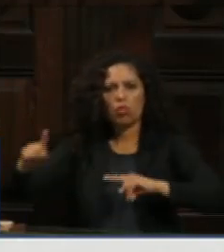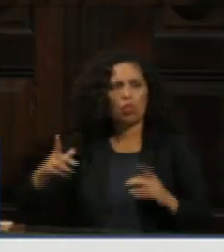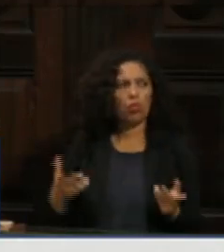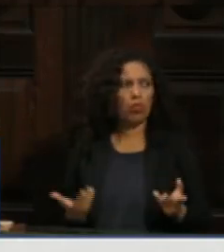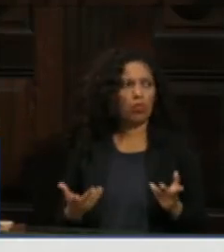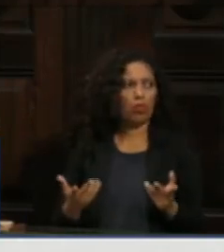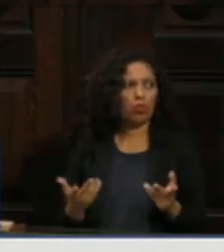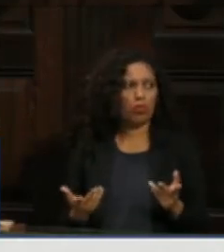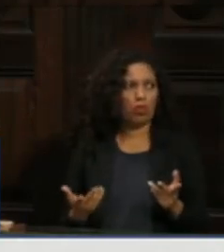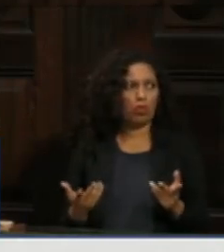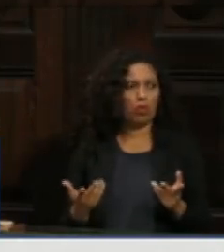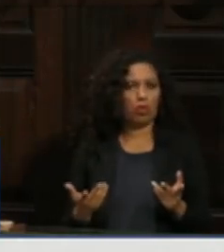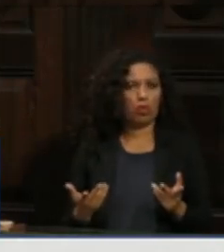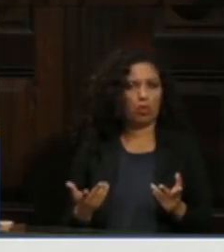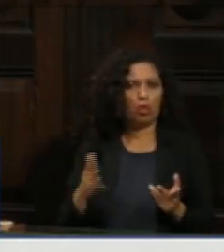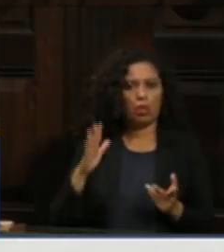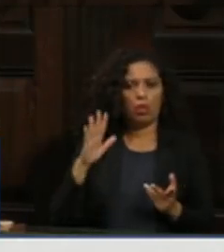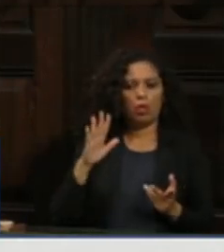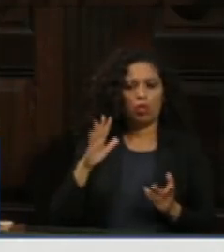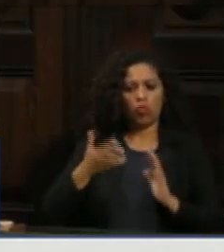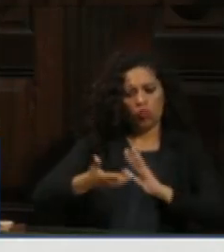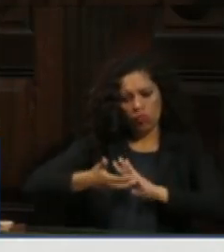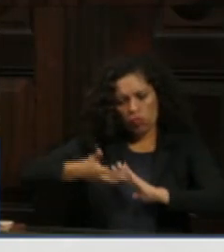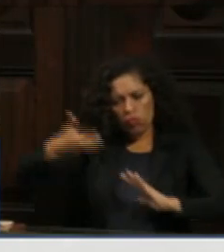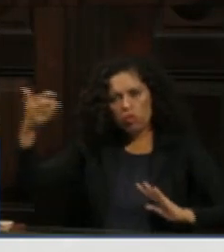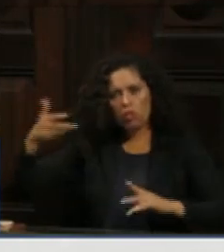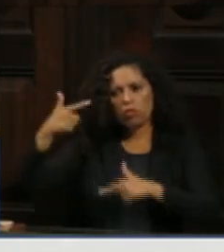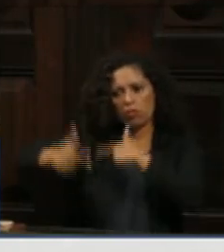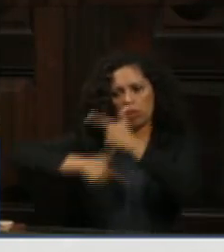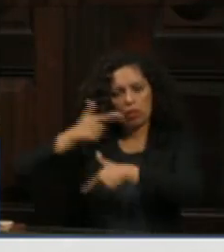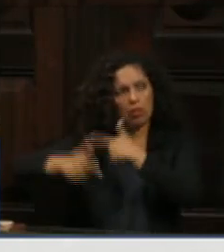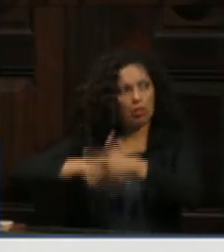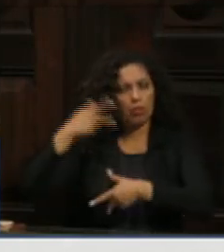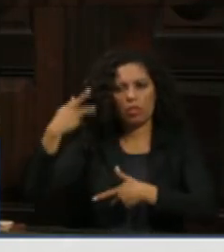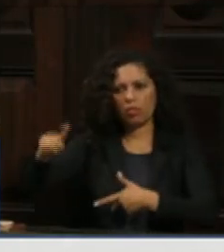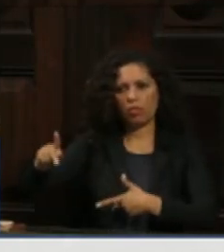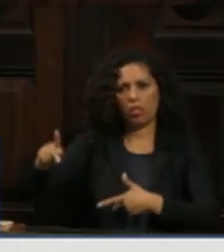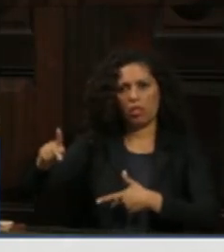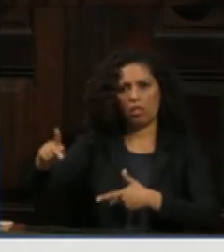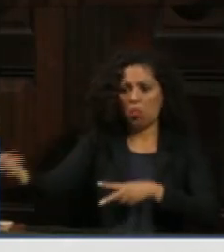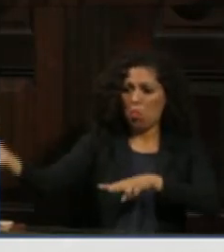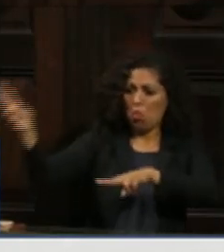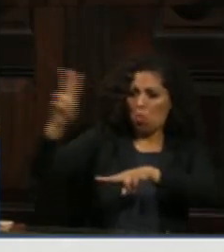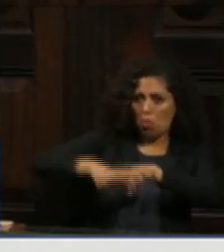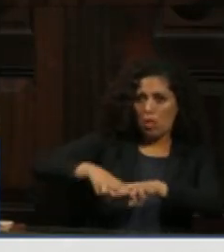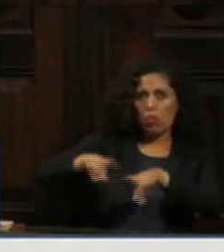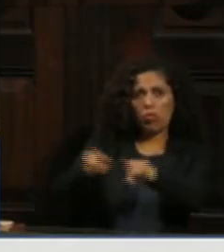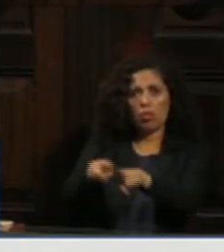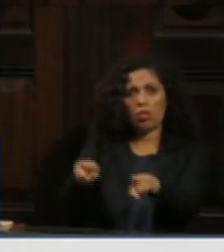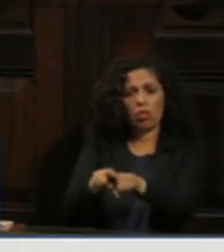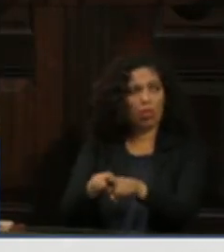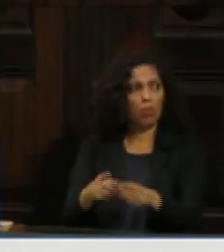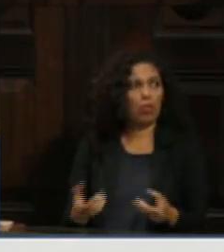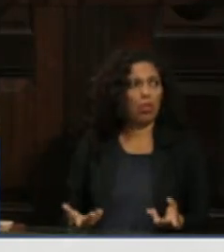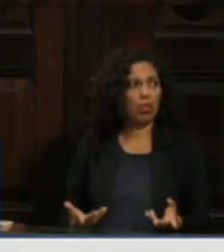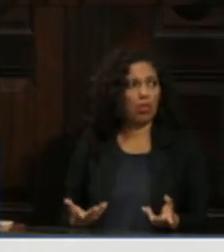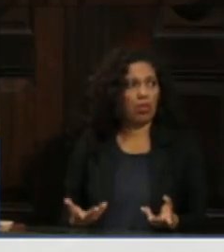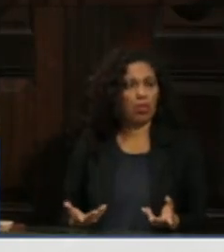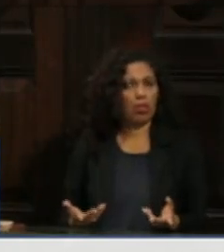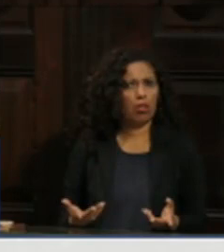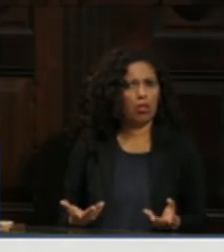Com a vida destruída. E eu li a peça. E aqui todo o meu respeito ao Ministério Público e ao Poder Judiciário. Mas se